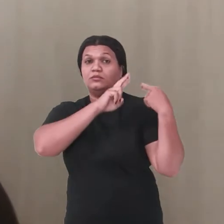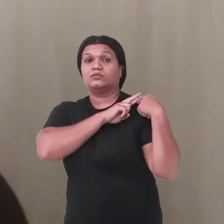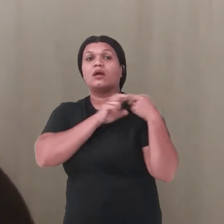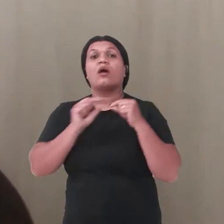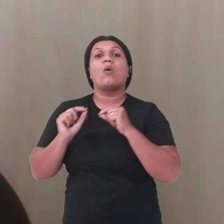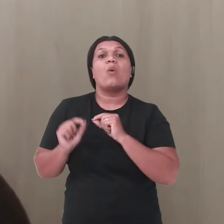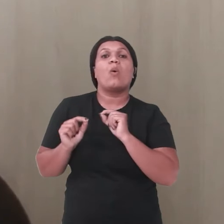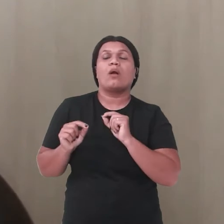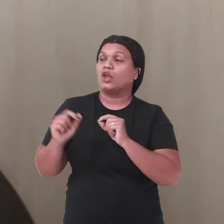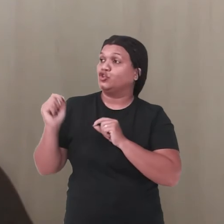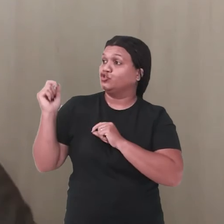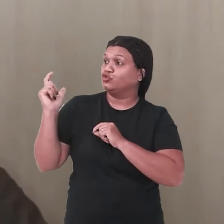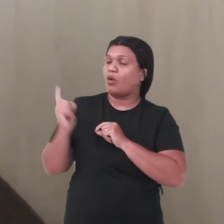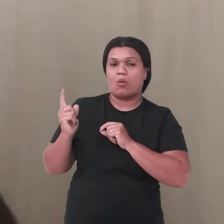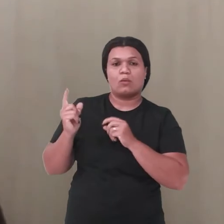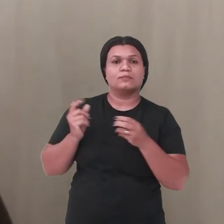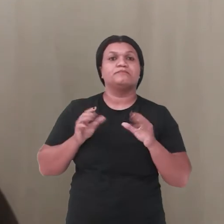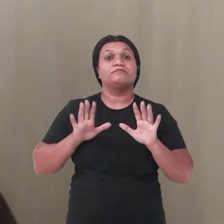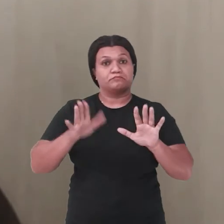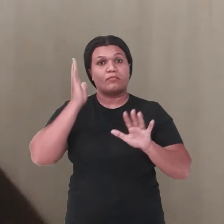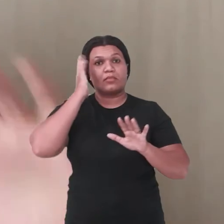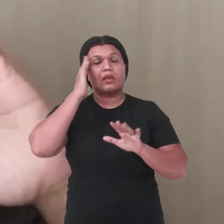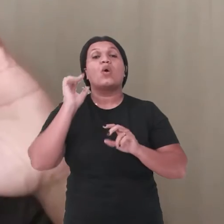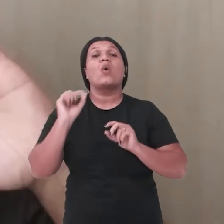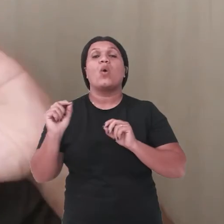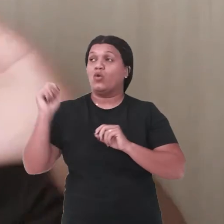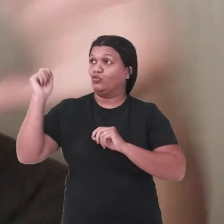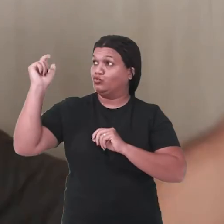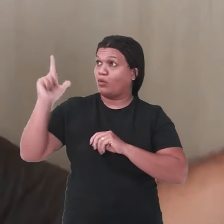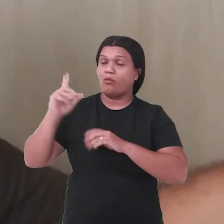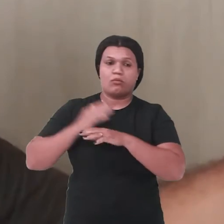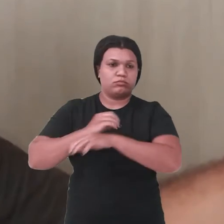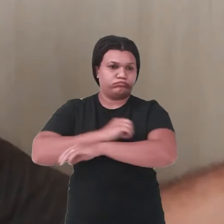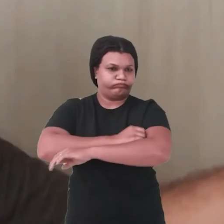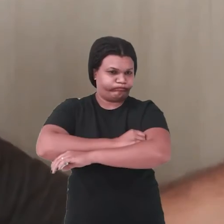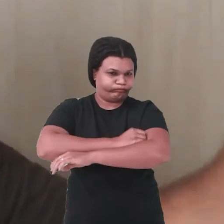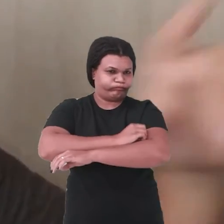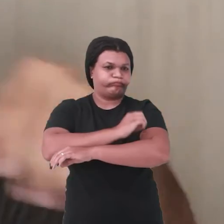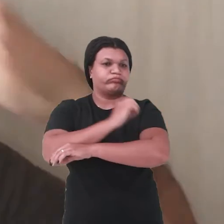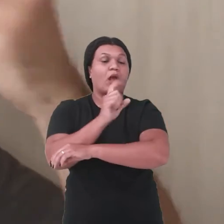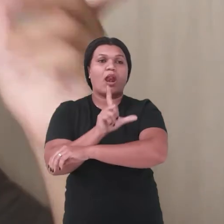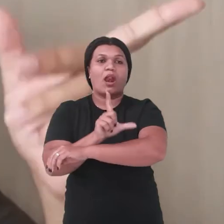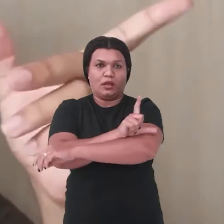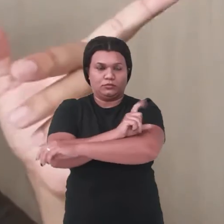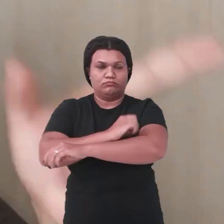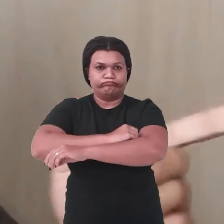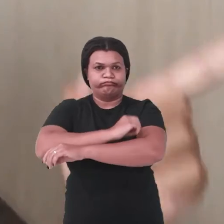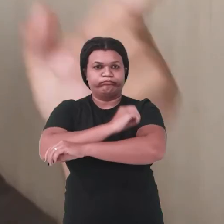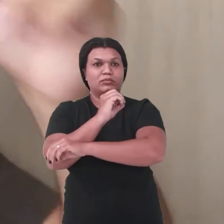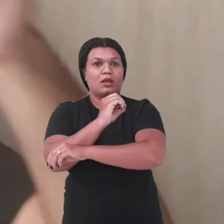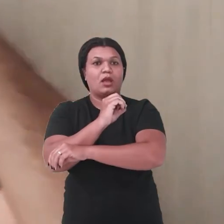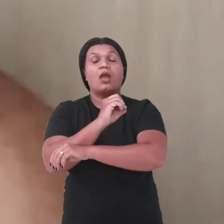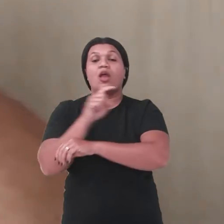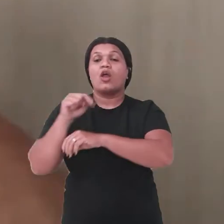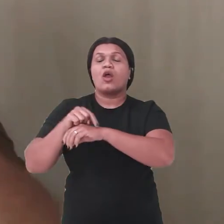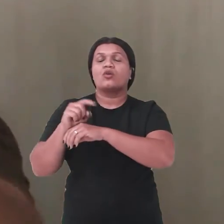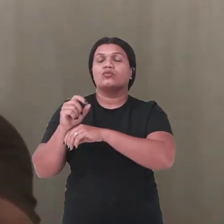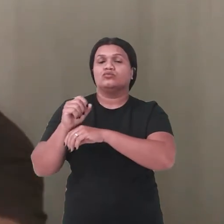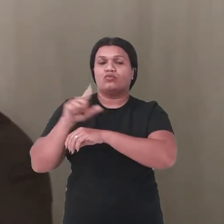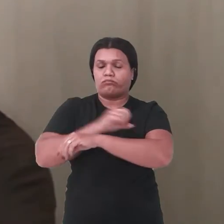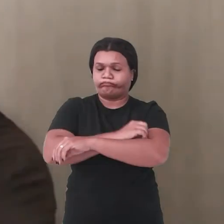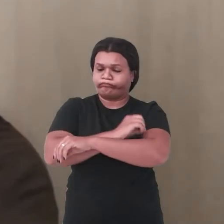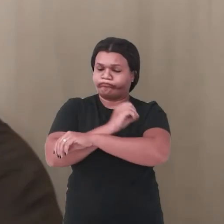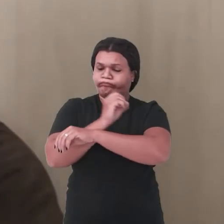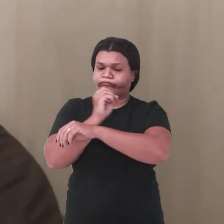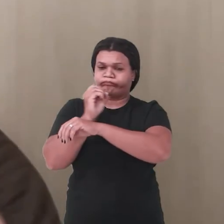movimento aparente do Sol. Isso mesmo. Nós sabemos que o nascer do Sol se dá na direção leste, nós chamamos de nascente, e o pôr do